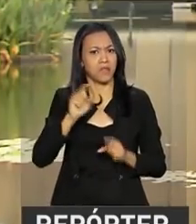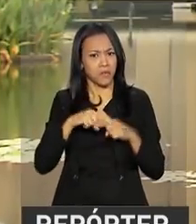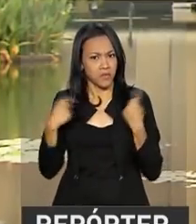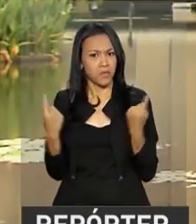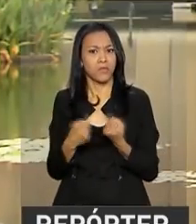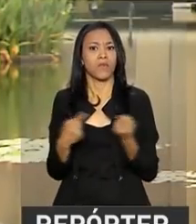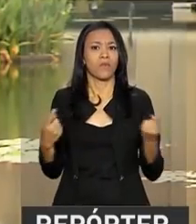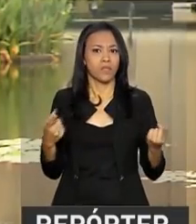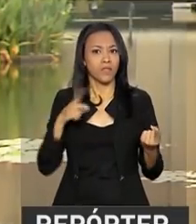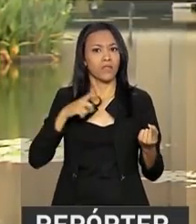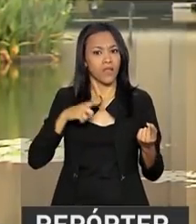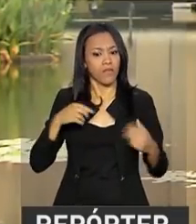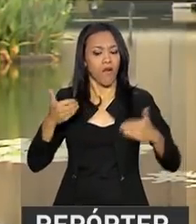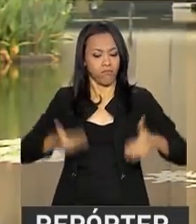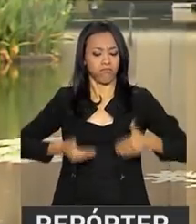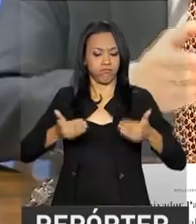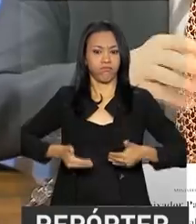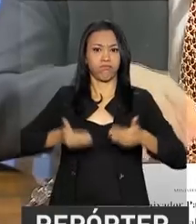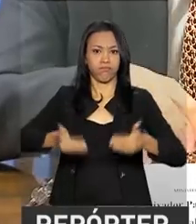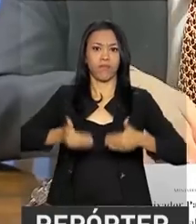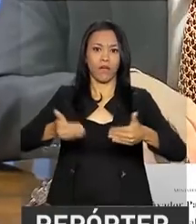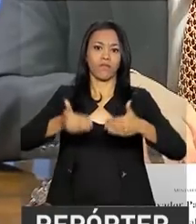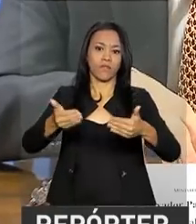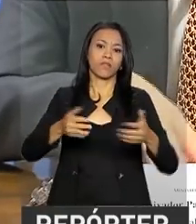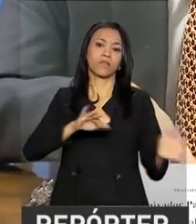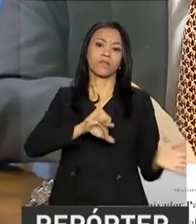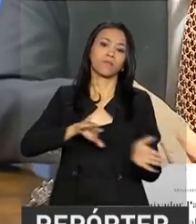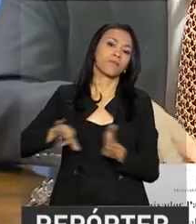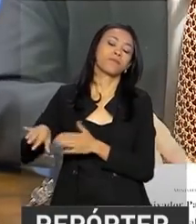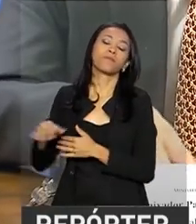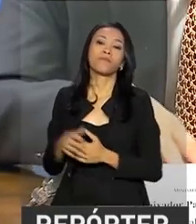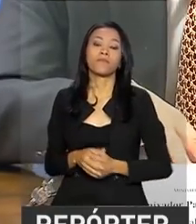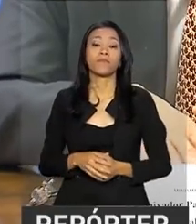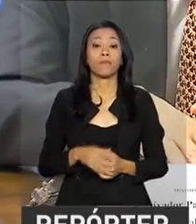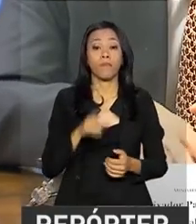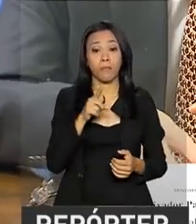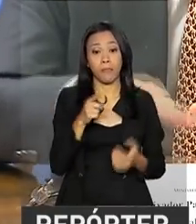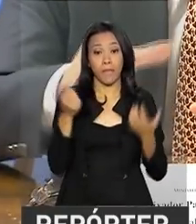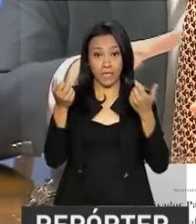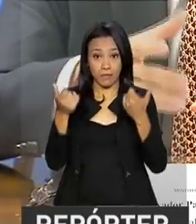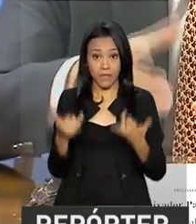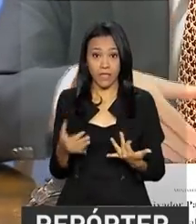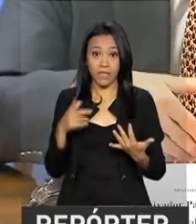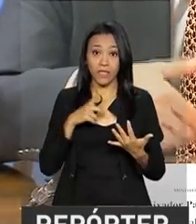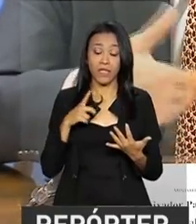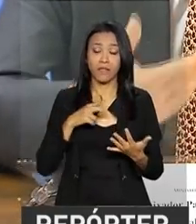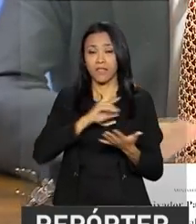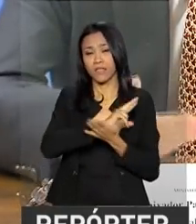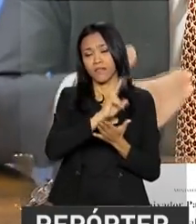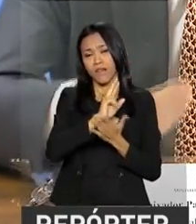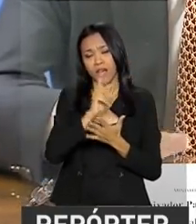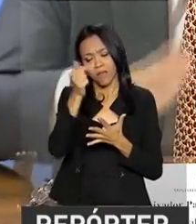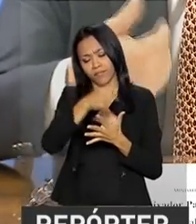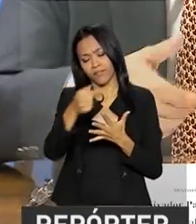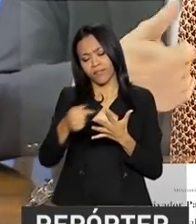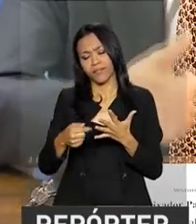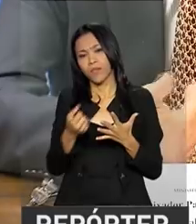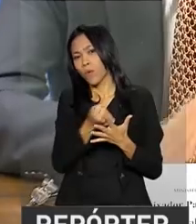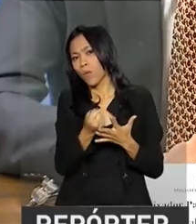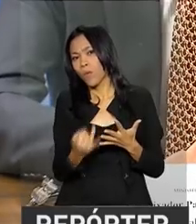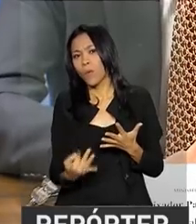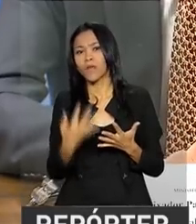para as transações comerciais examinaram uma série de de medidas mais de 80 medidas